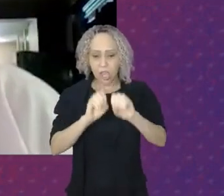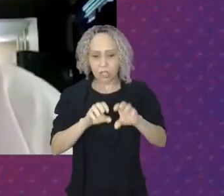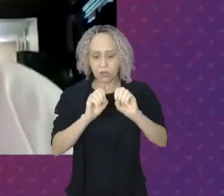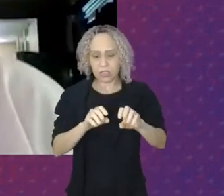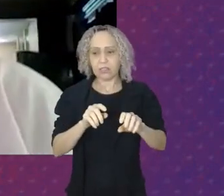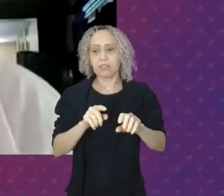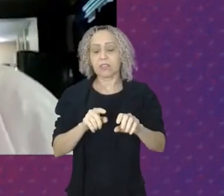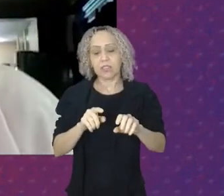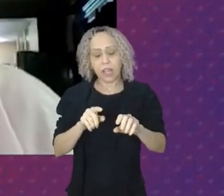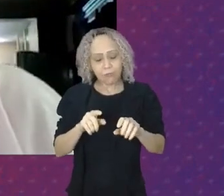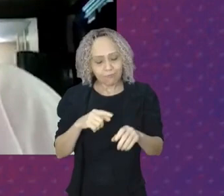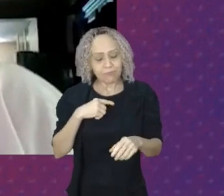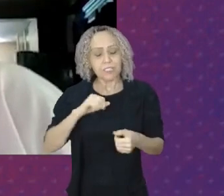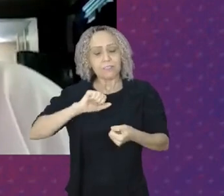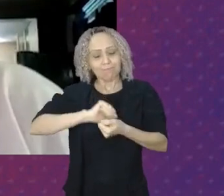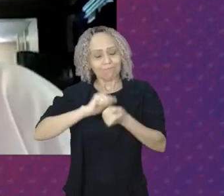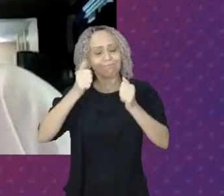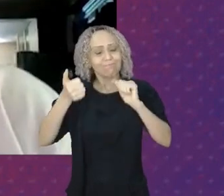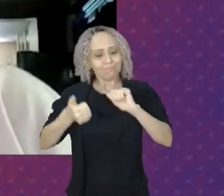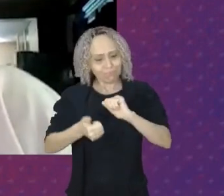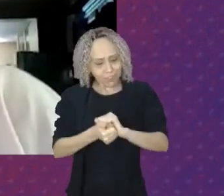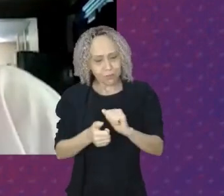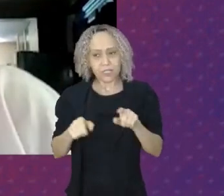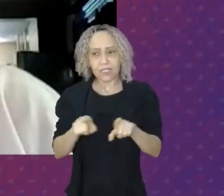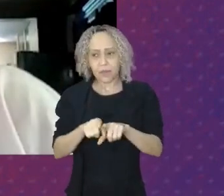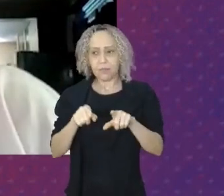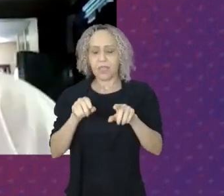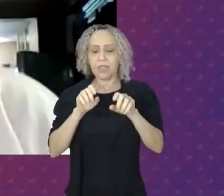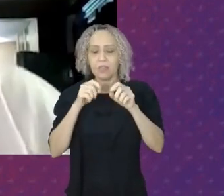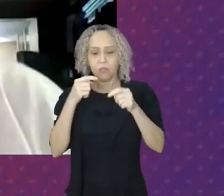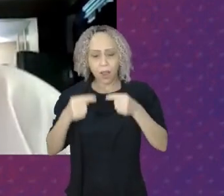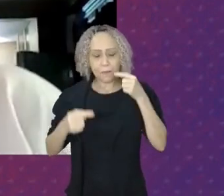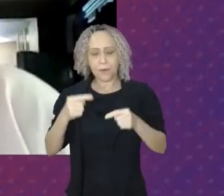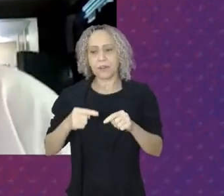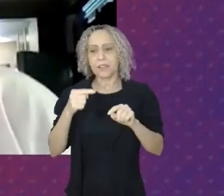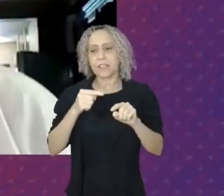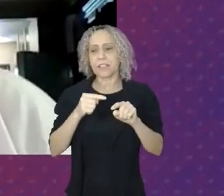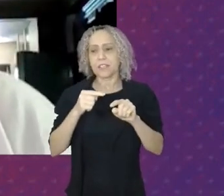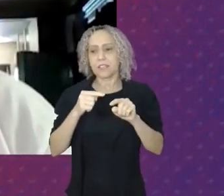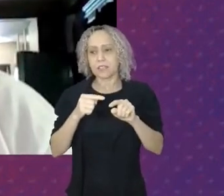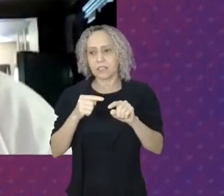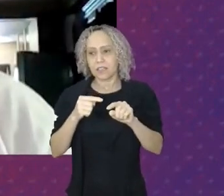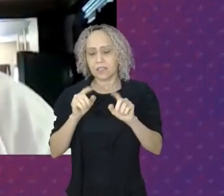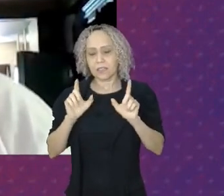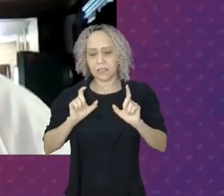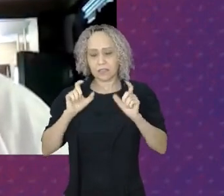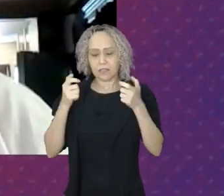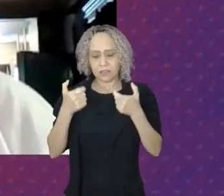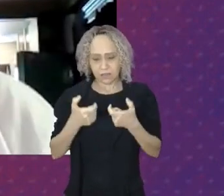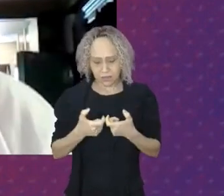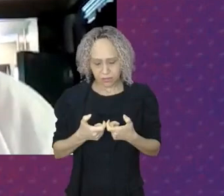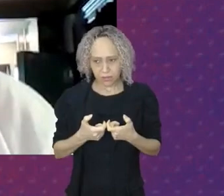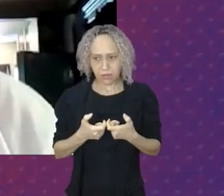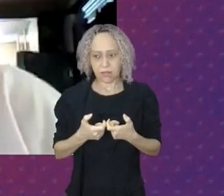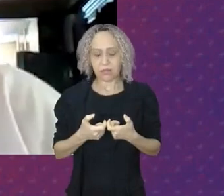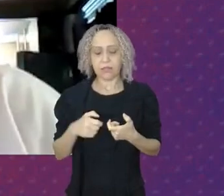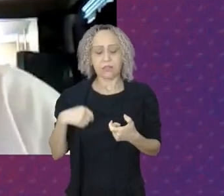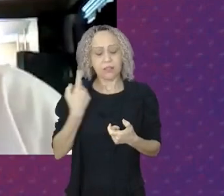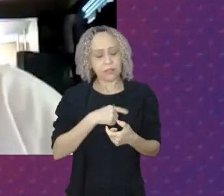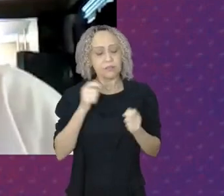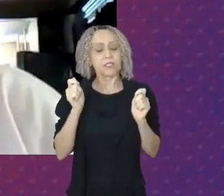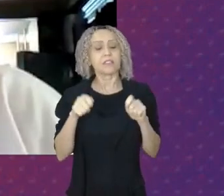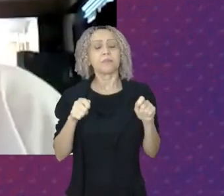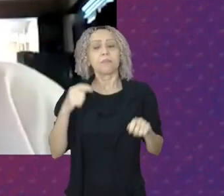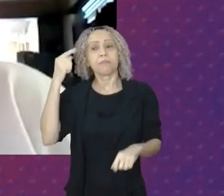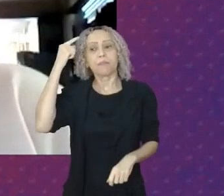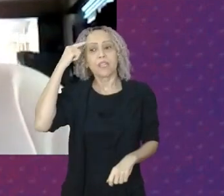acesso no ensino básico, fundamental e no ensino superior. Precisamos pensar